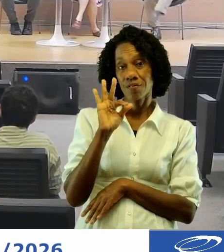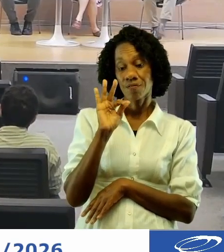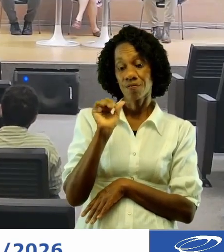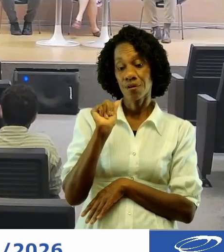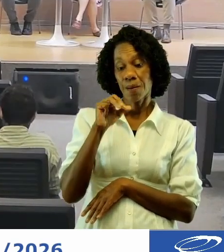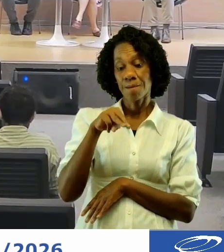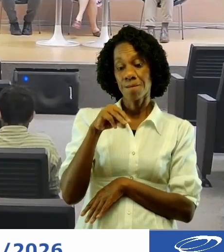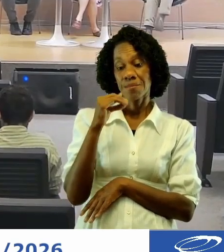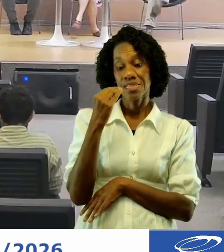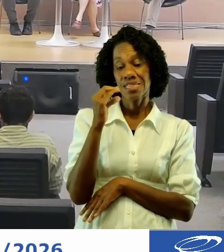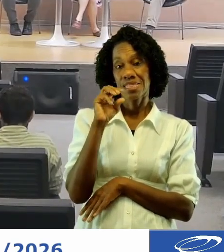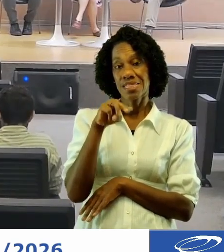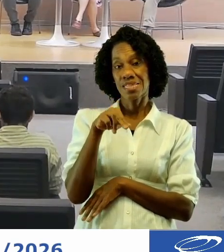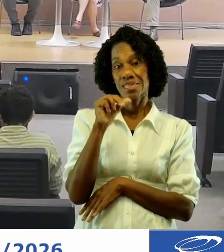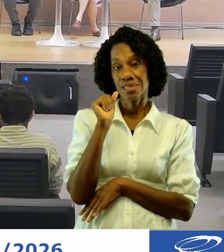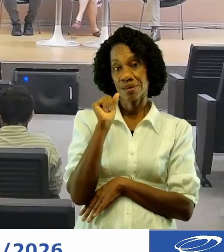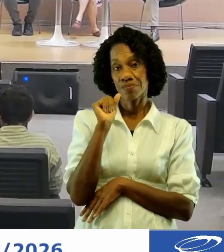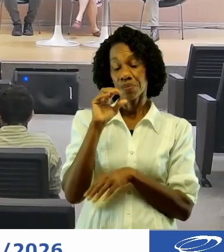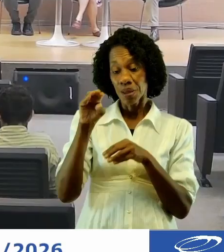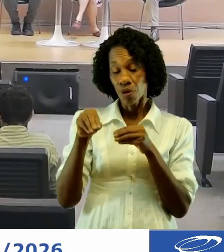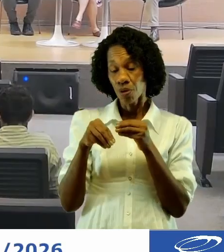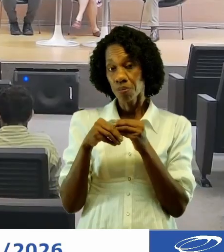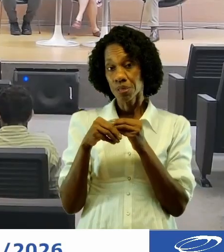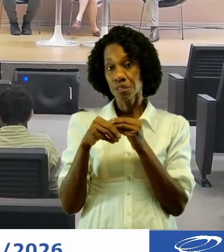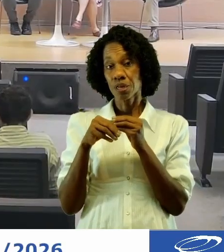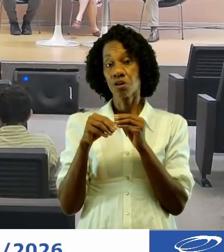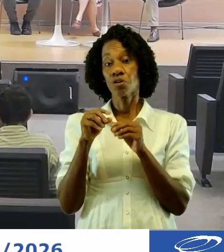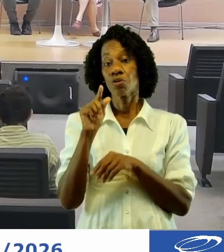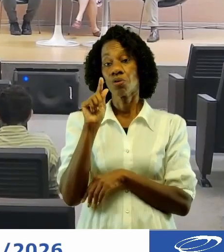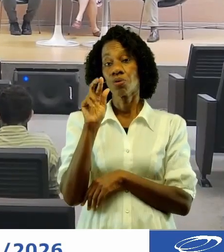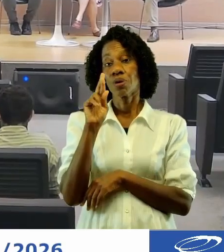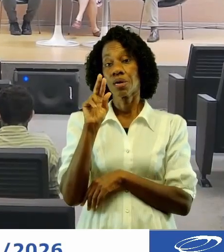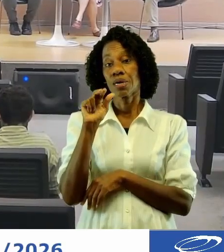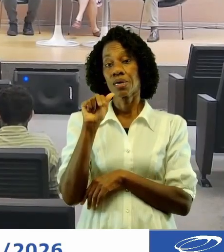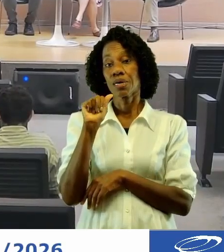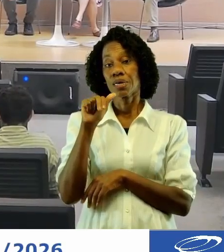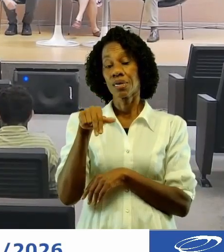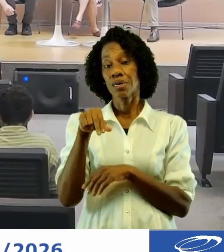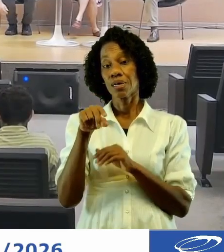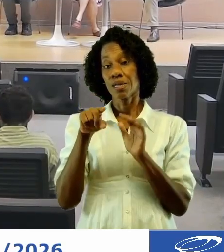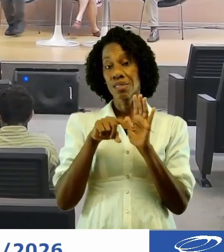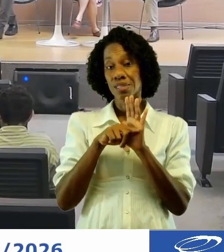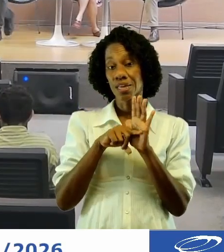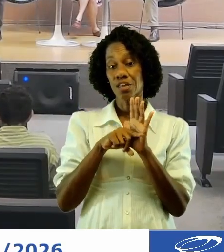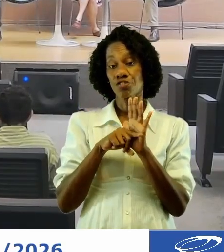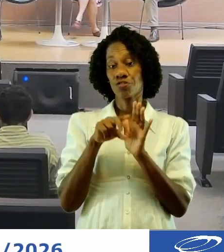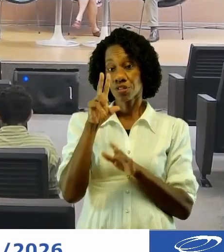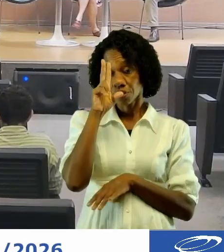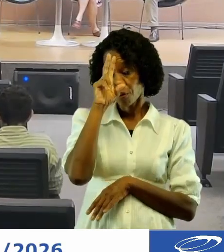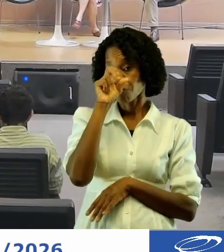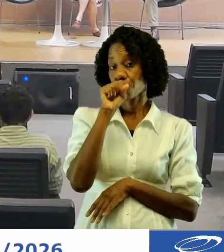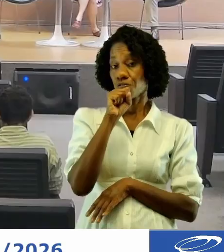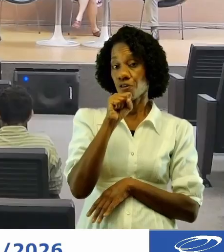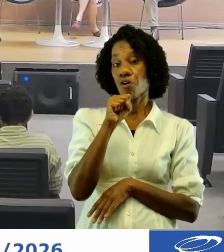em relação, só para complementar, os gram-negativos que são resistentes aqui na quinolona também, mesma situação, a questão do